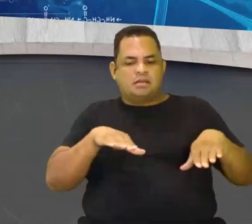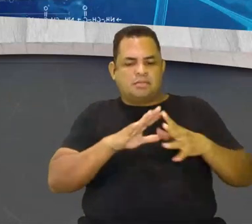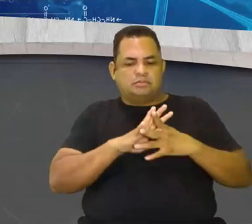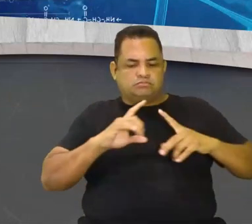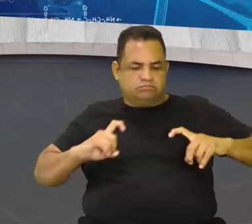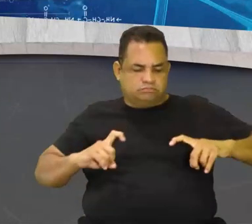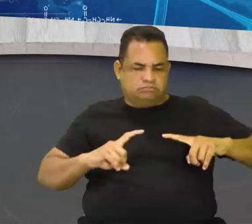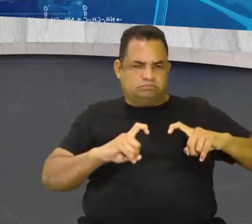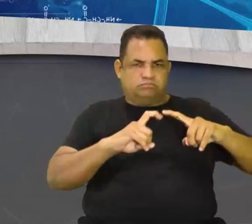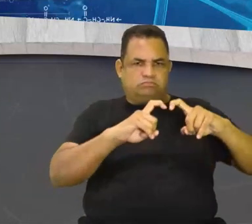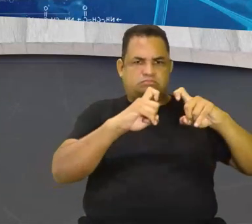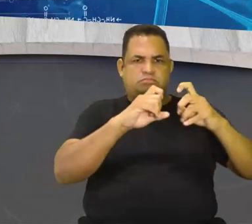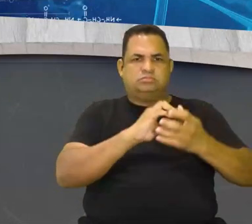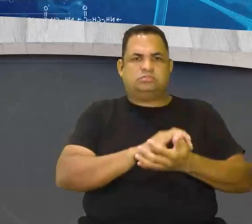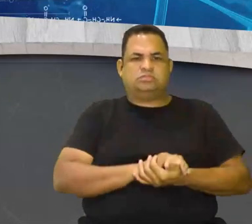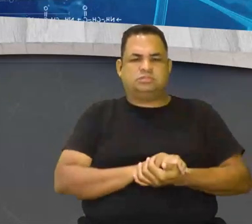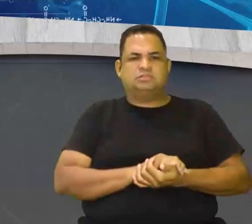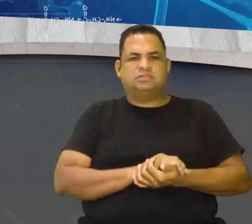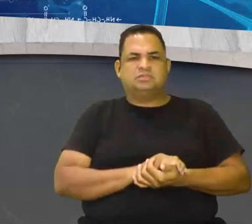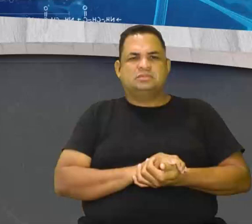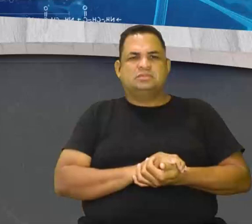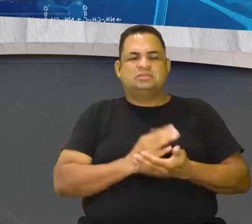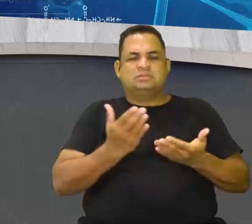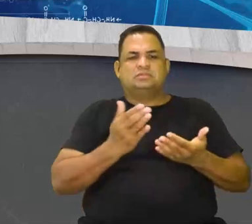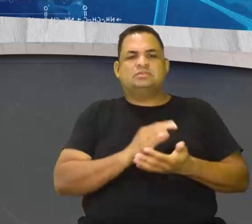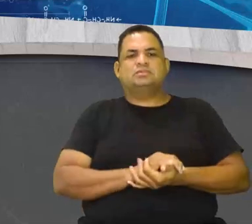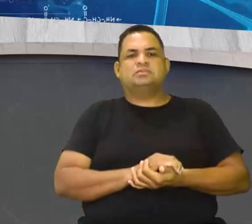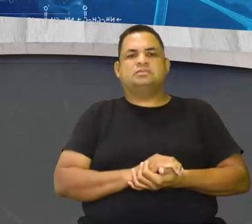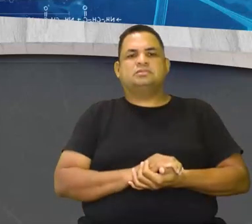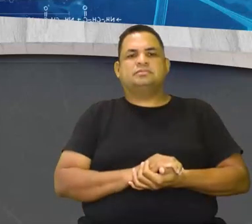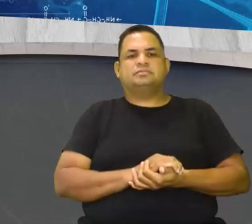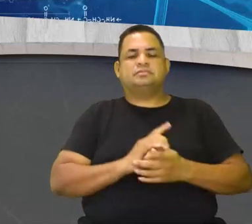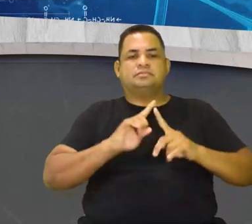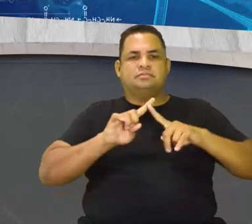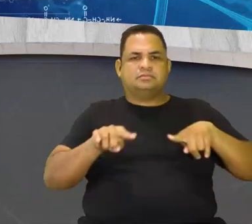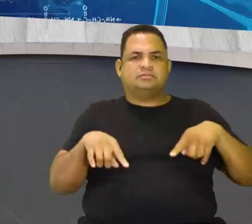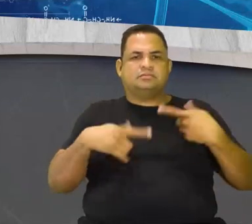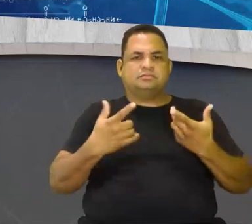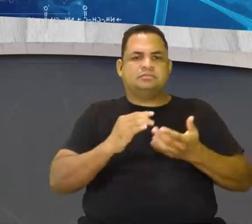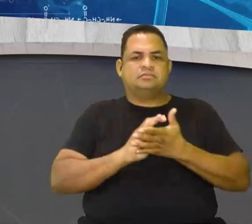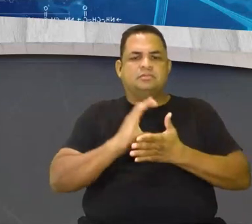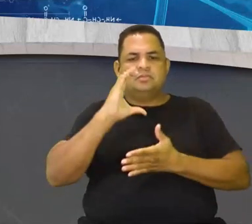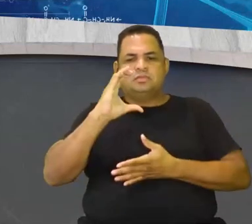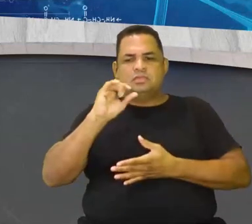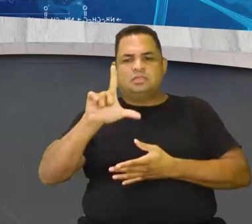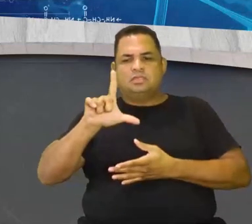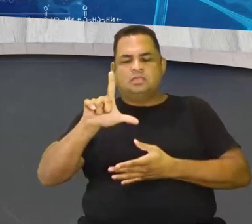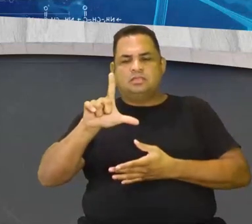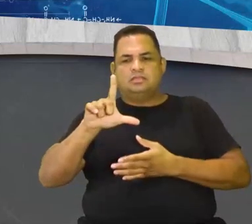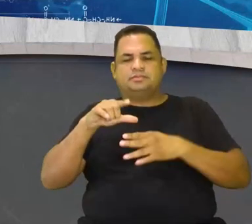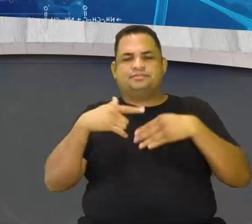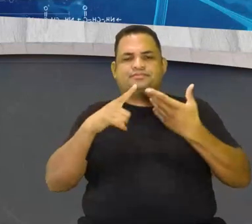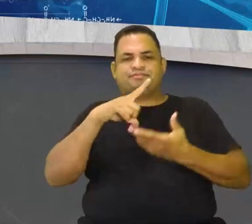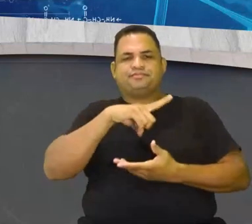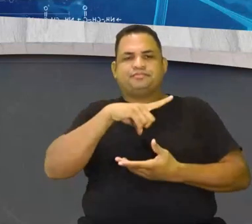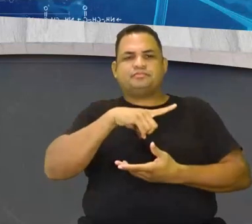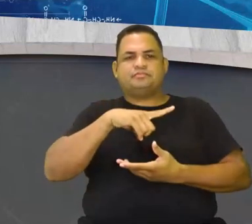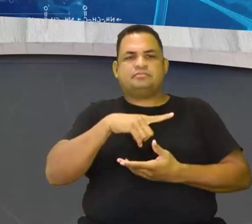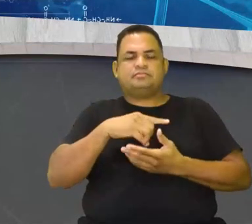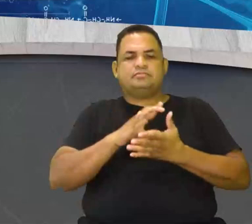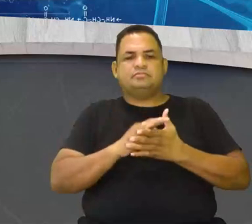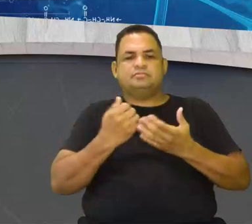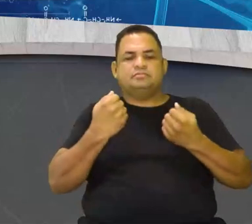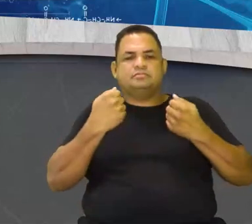isso é chamado água sanitária, sanitizante. No entanto, o cloro, ele tem esse